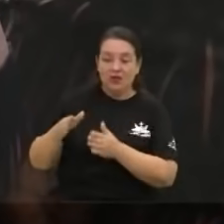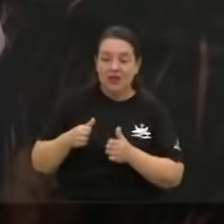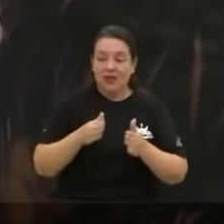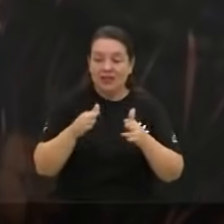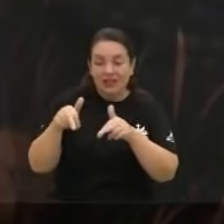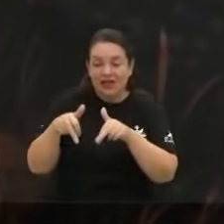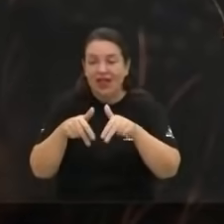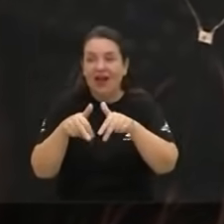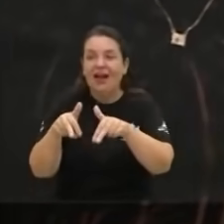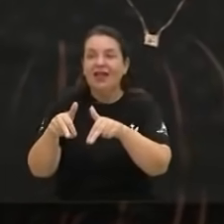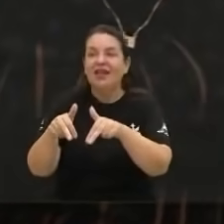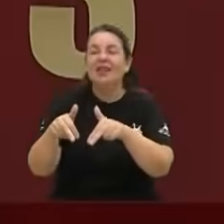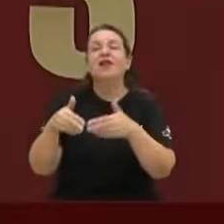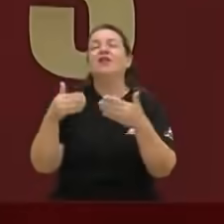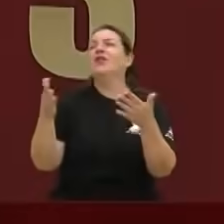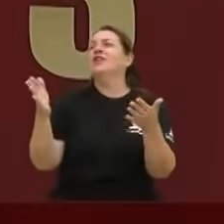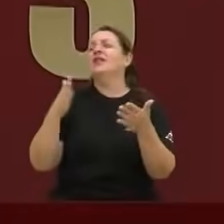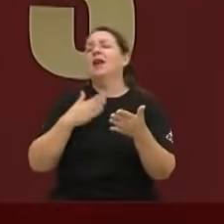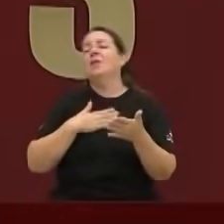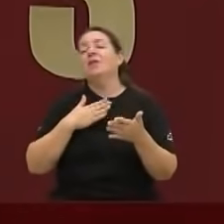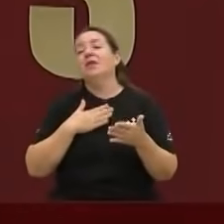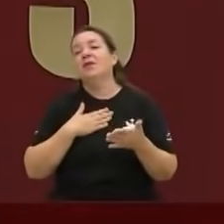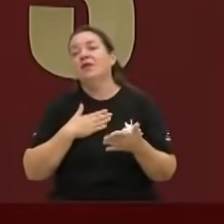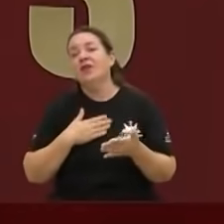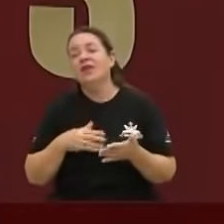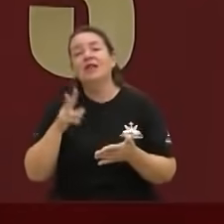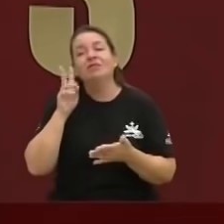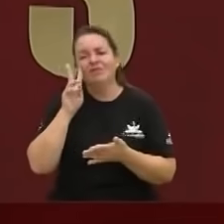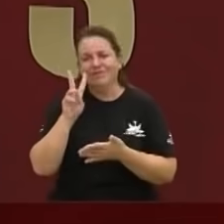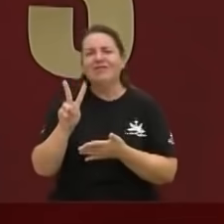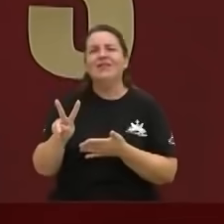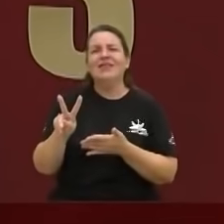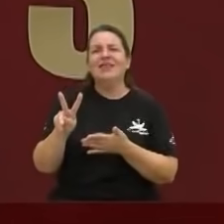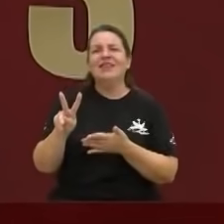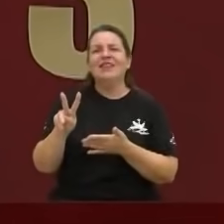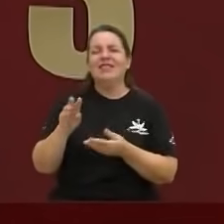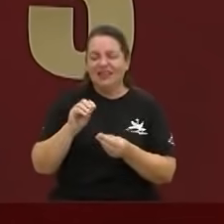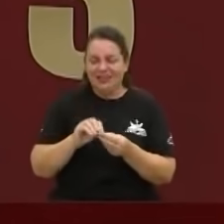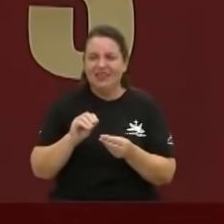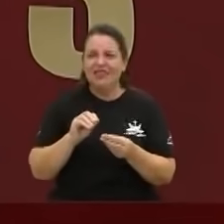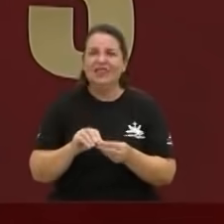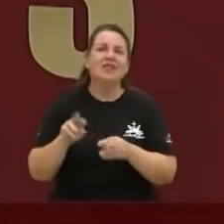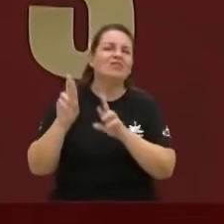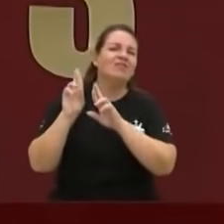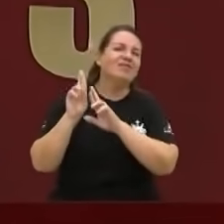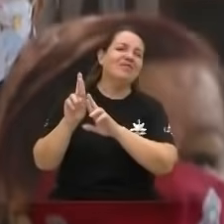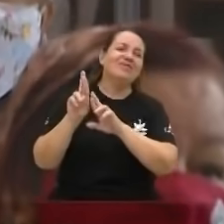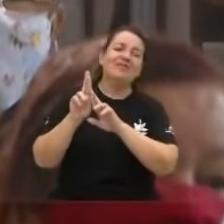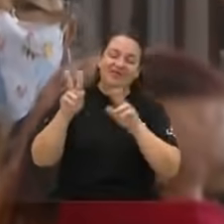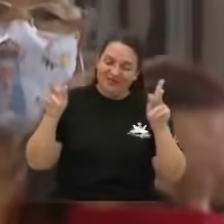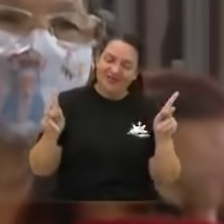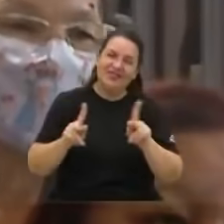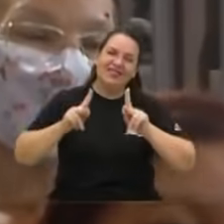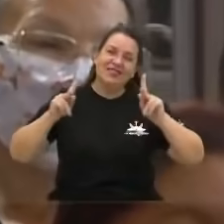caminhos a trilhar. Faça-me ver a esperança de